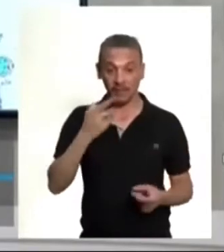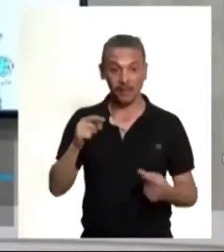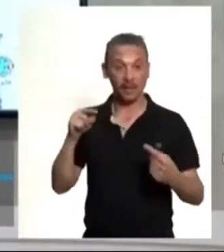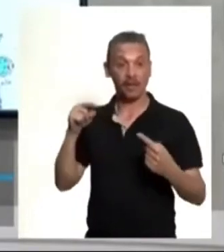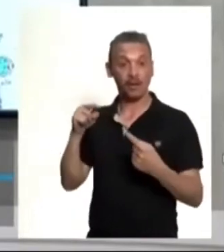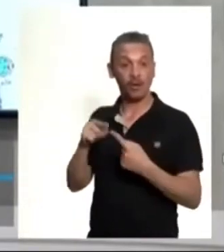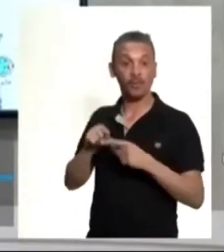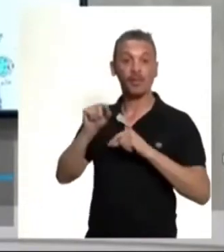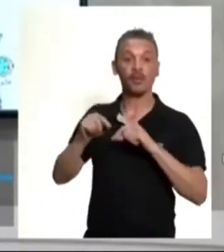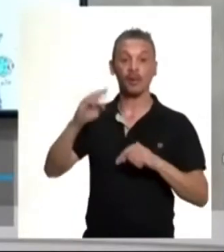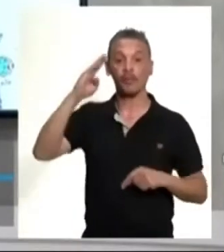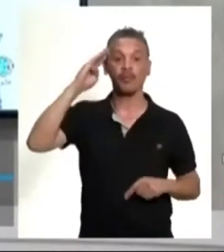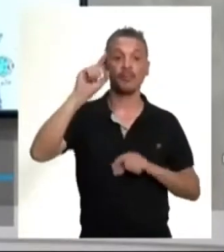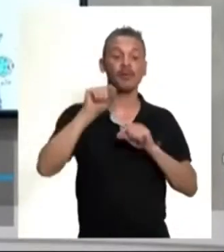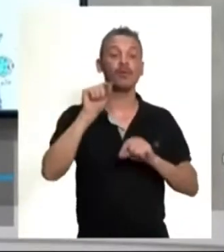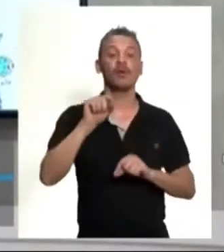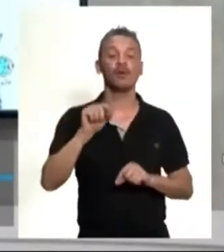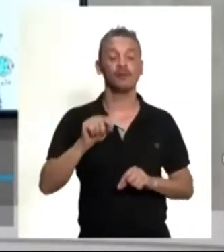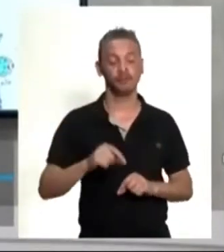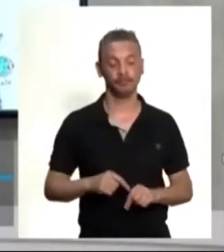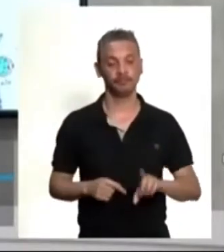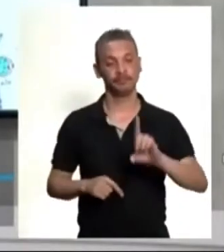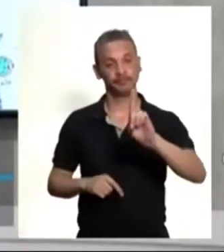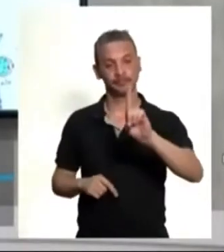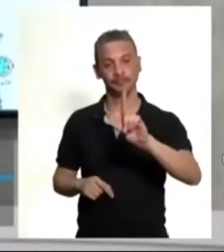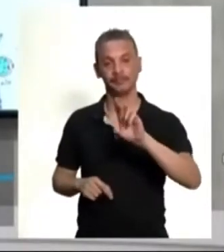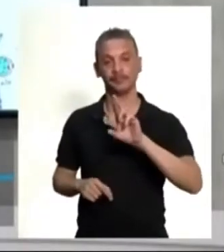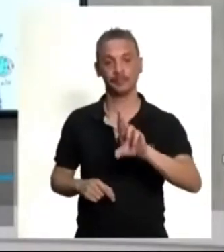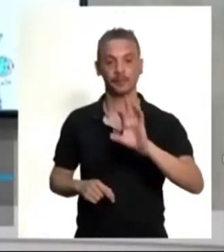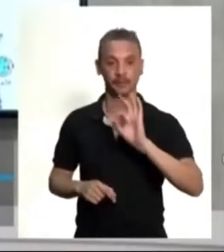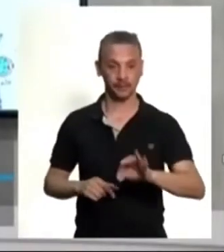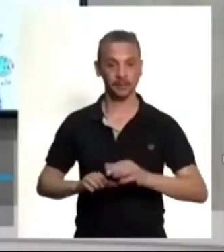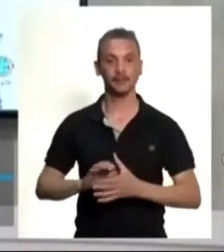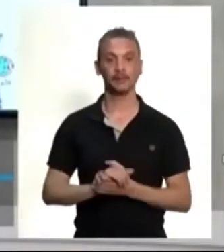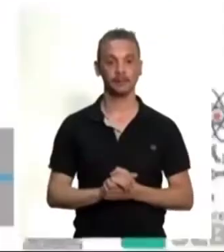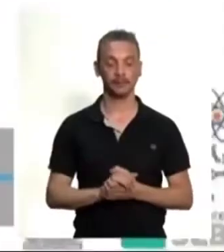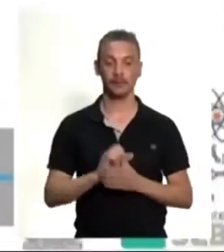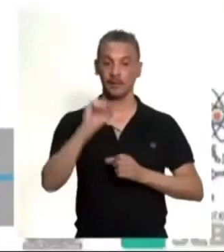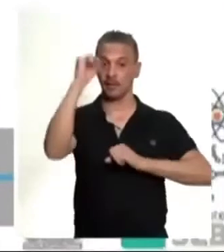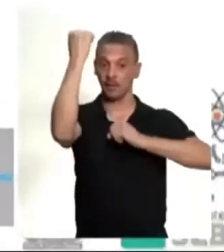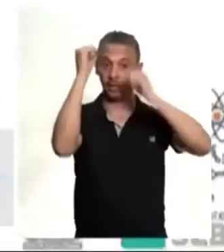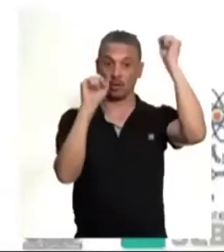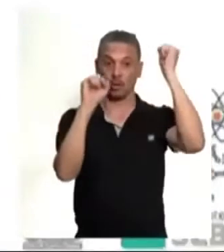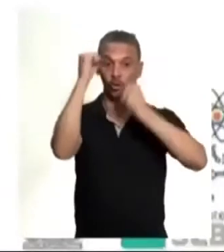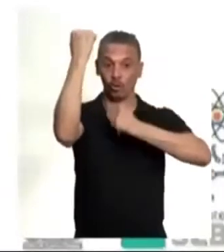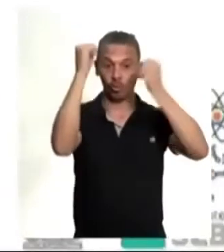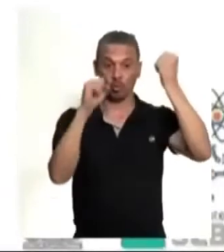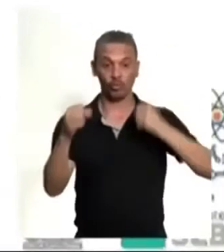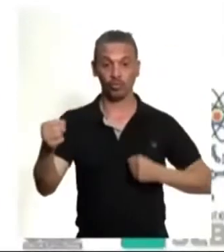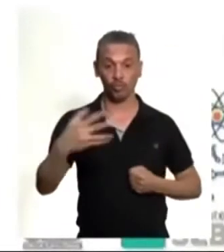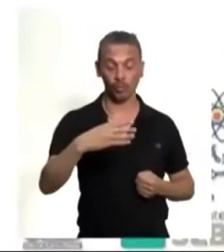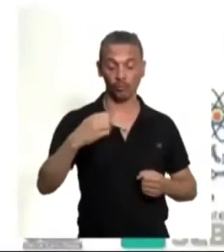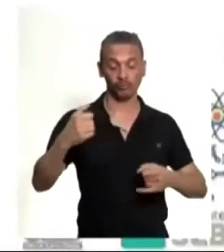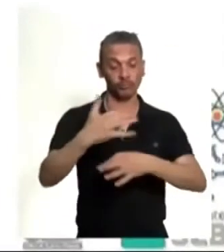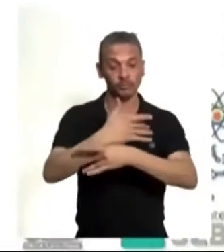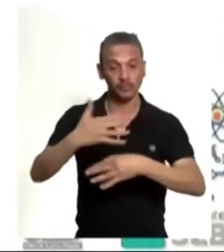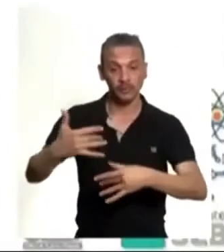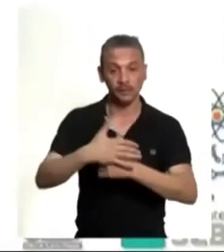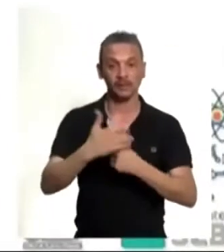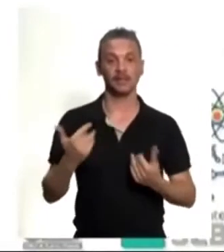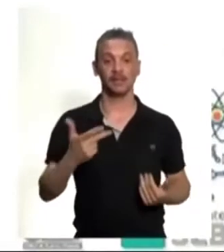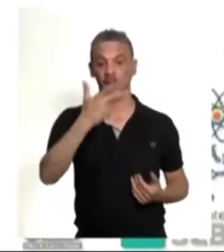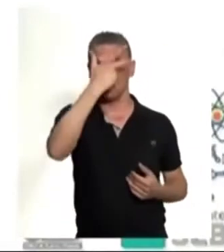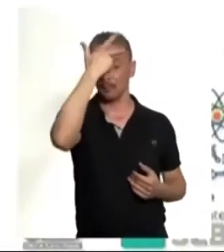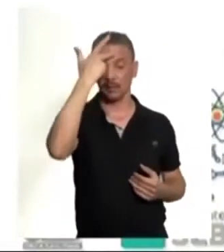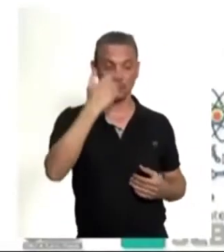suas consequências a letra D. As indústrias que se instalaram nas cidades, e aí as